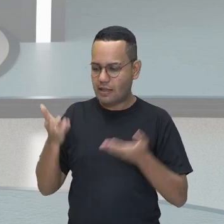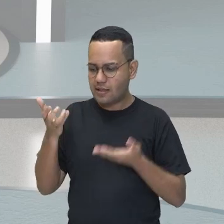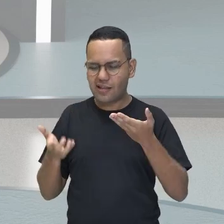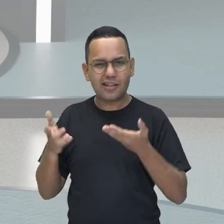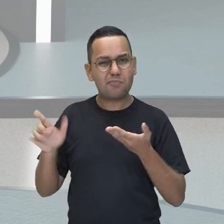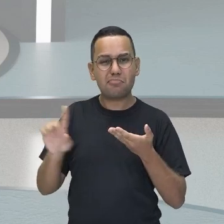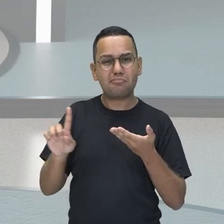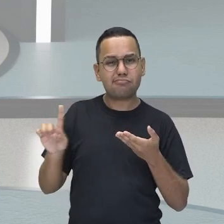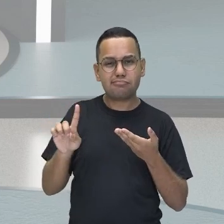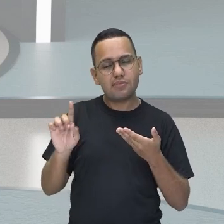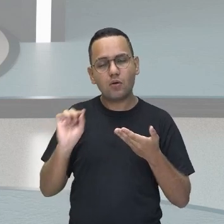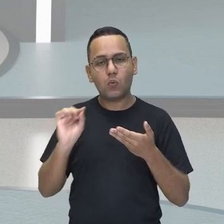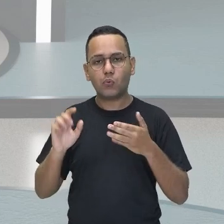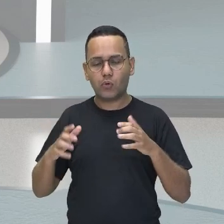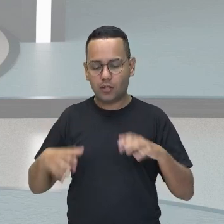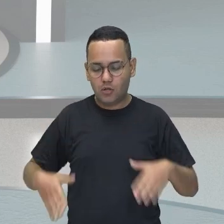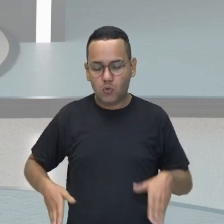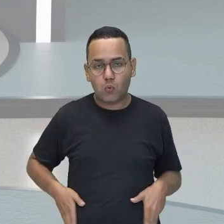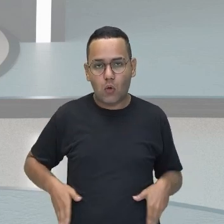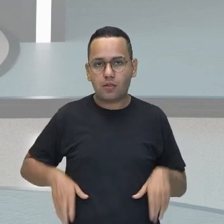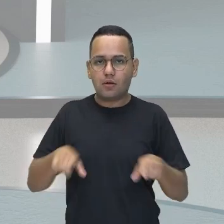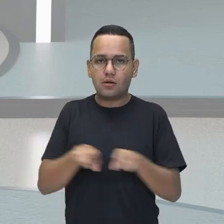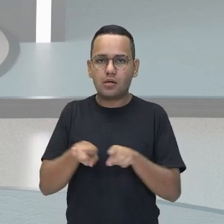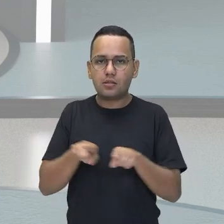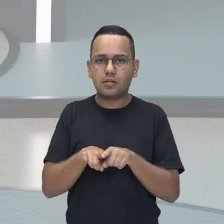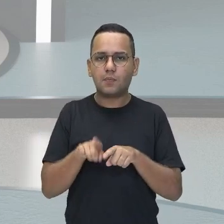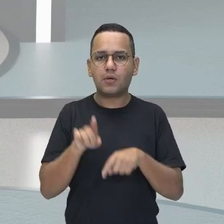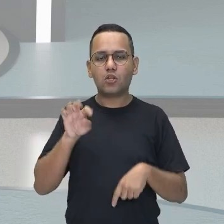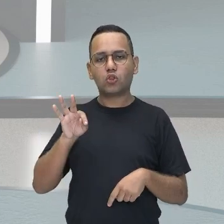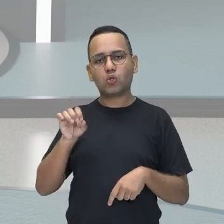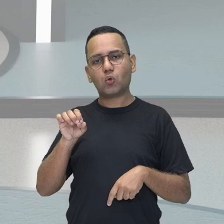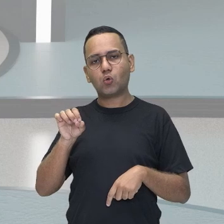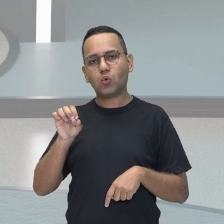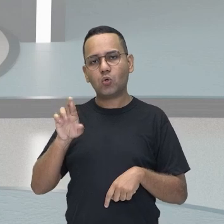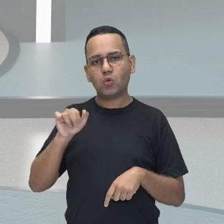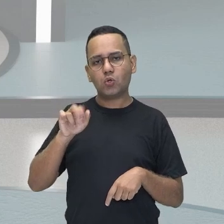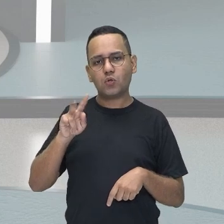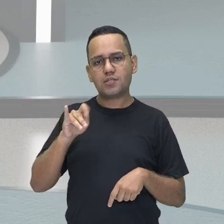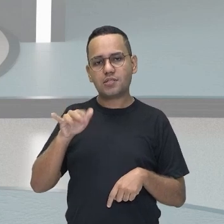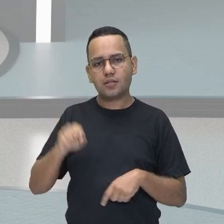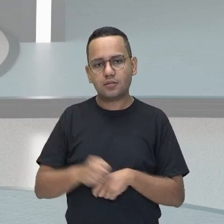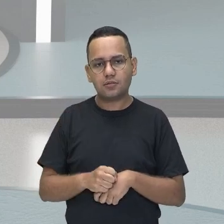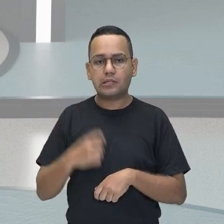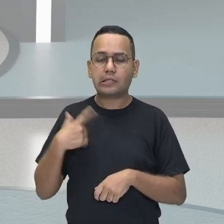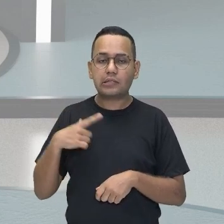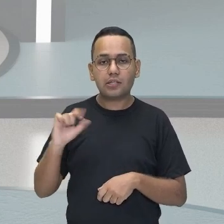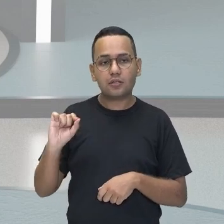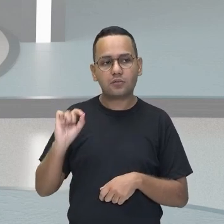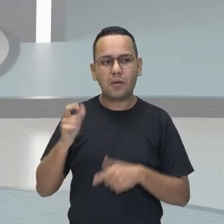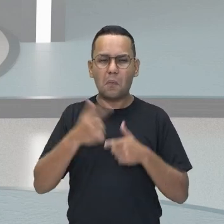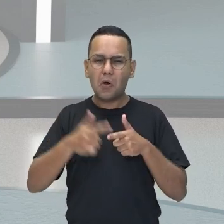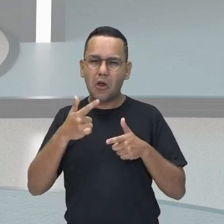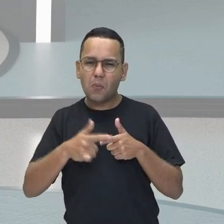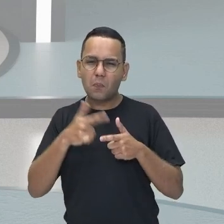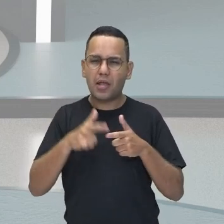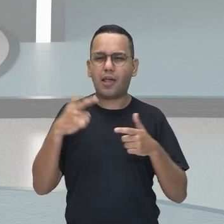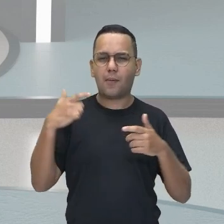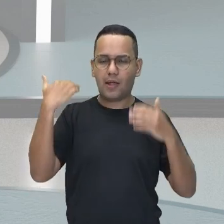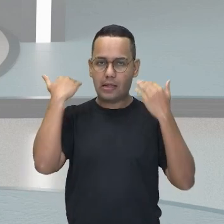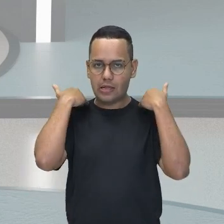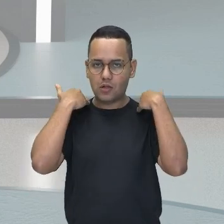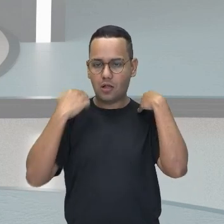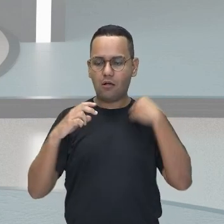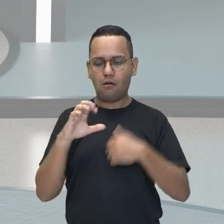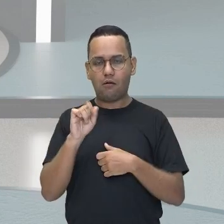nos tornozelos lá embaixo, o que resulta também em dores nas costas, nos pés e nos joelhos. Então é muito importante a gente ficar atento,